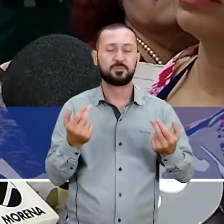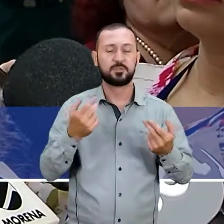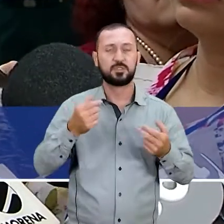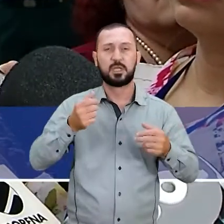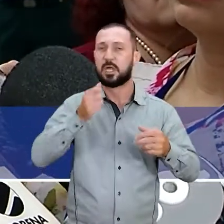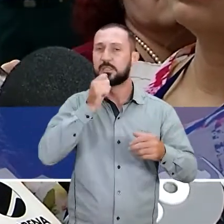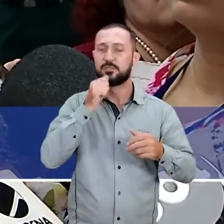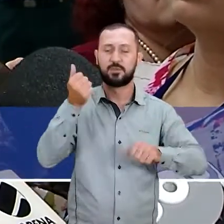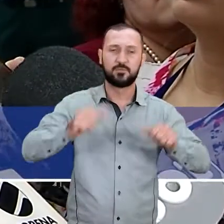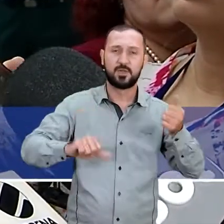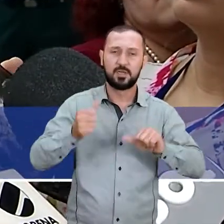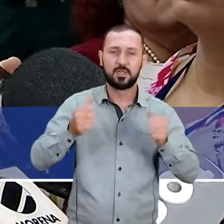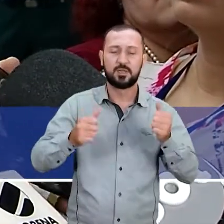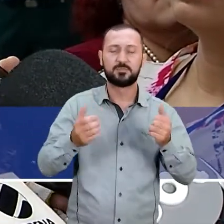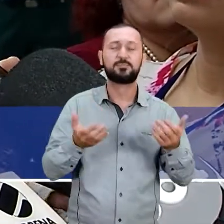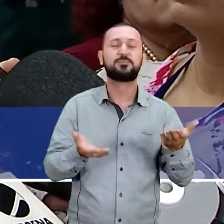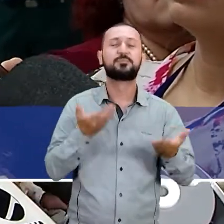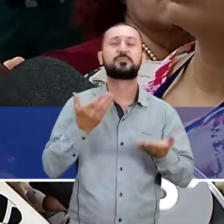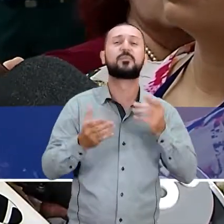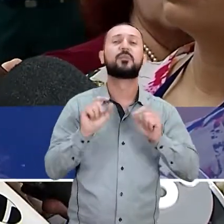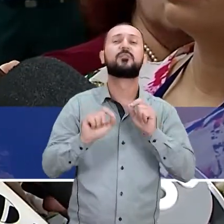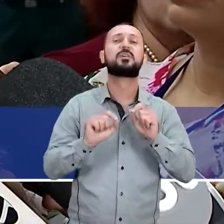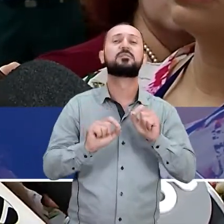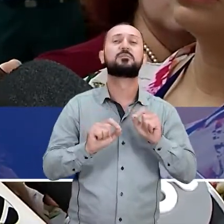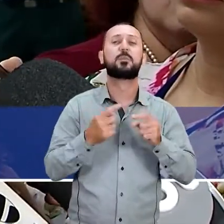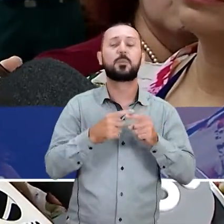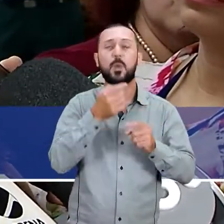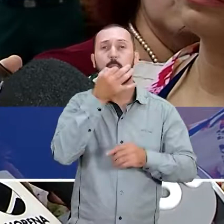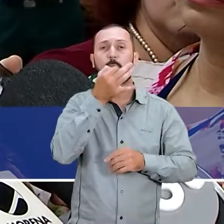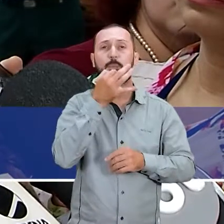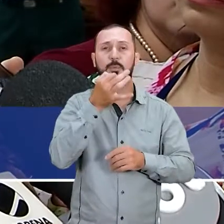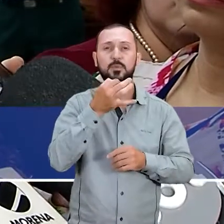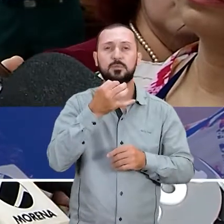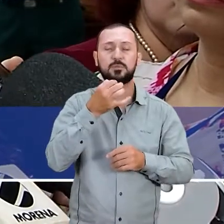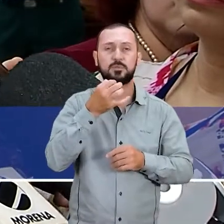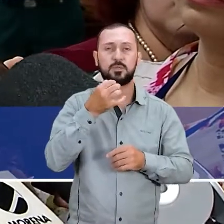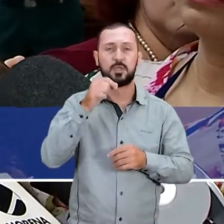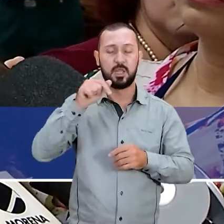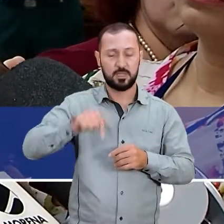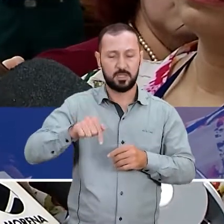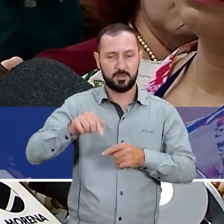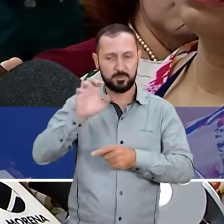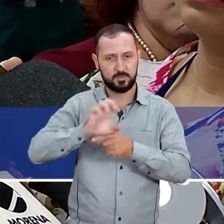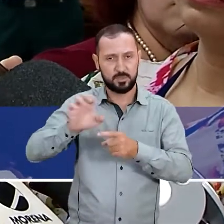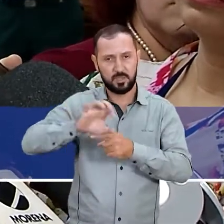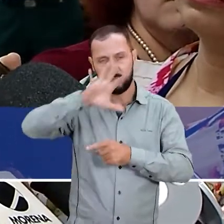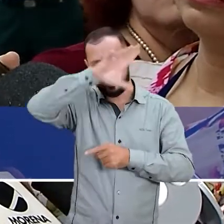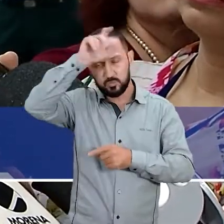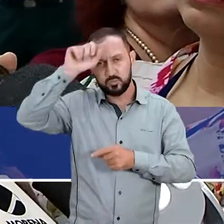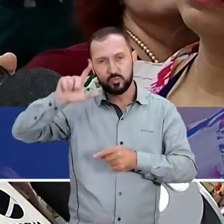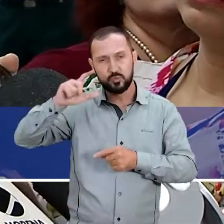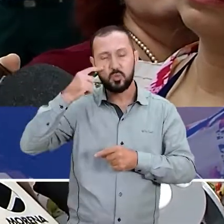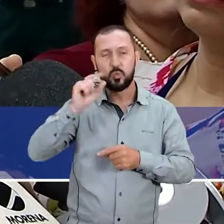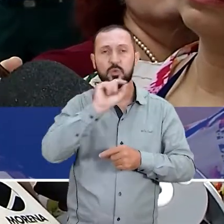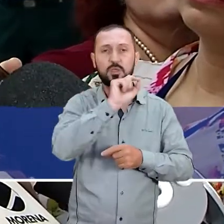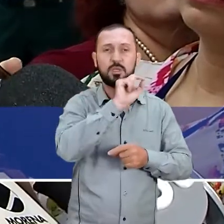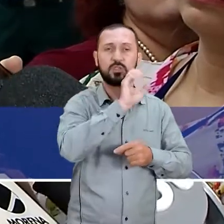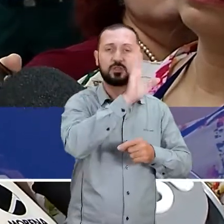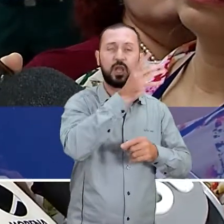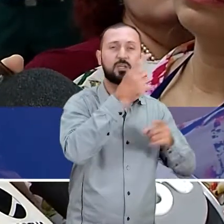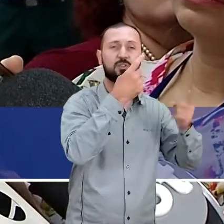deputados, enfim, eles vão avaliar, julgar, enfim. O que está sendo feito e proposto é trazer para o Estado do Mato Grosso do